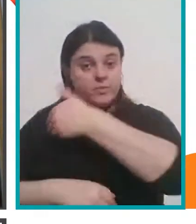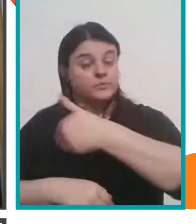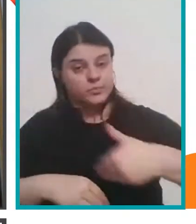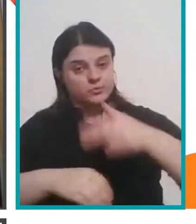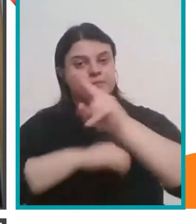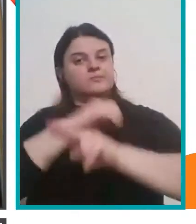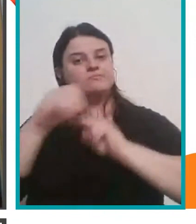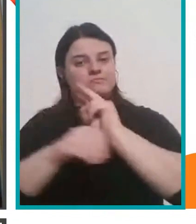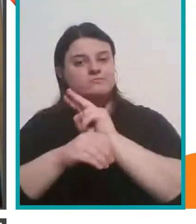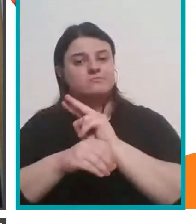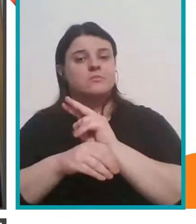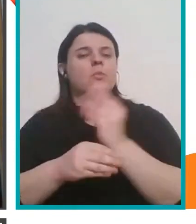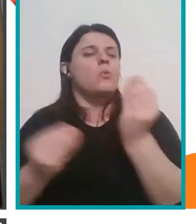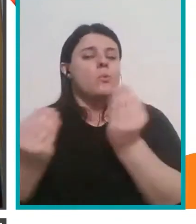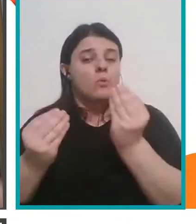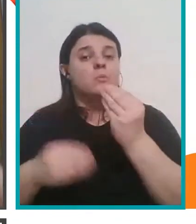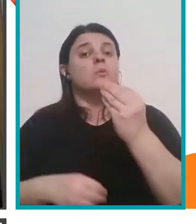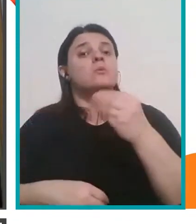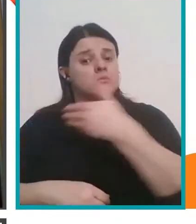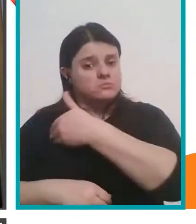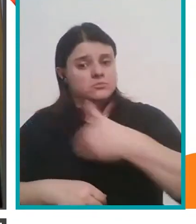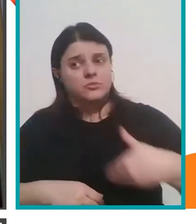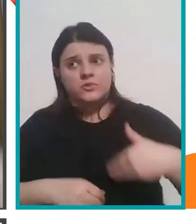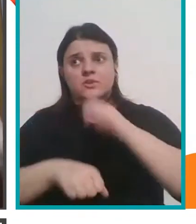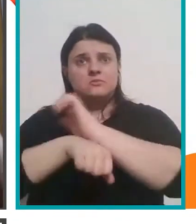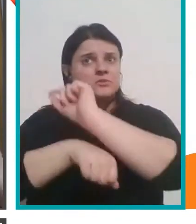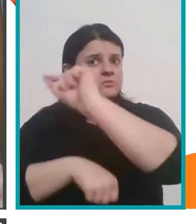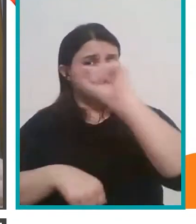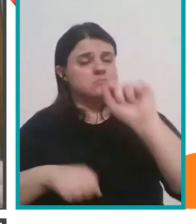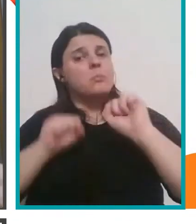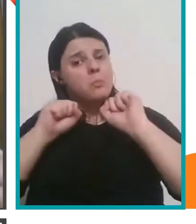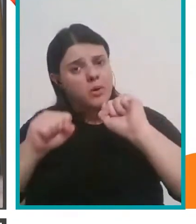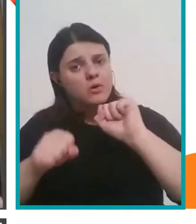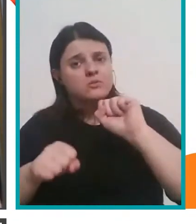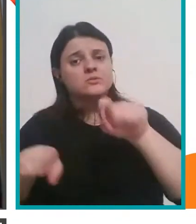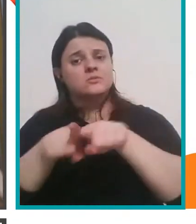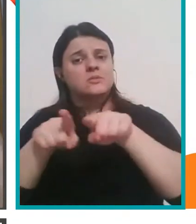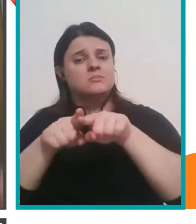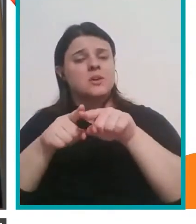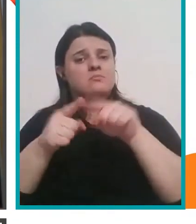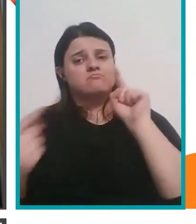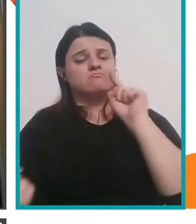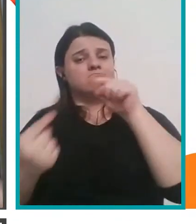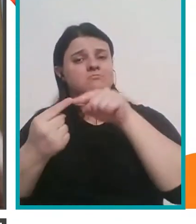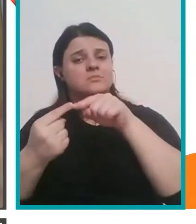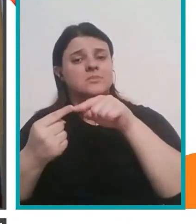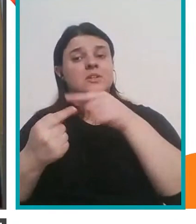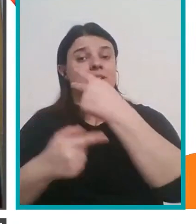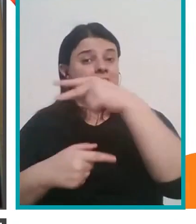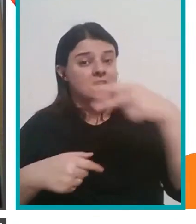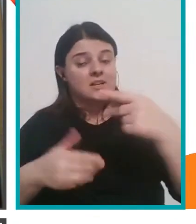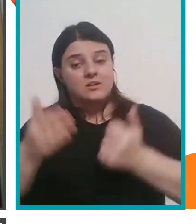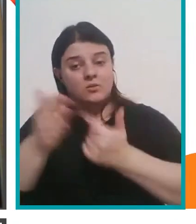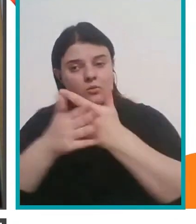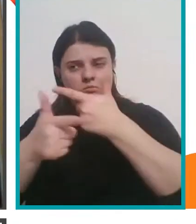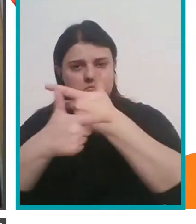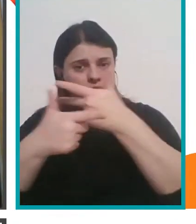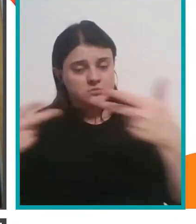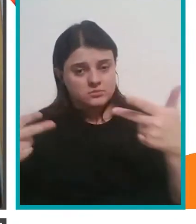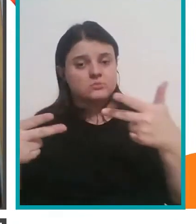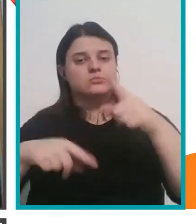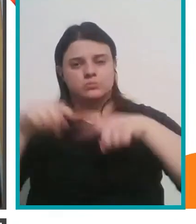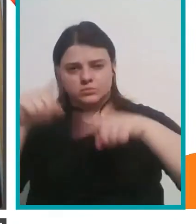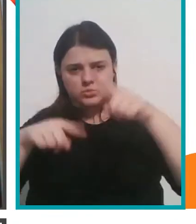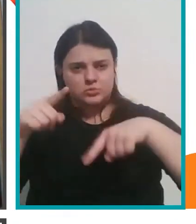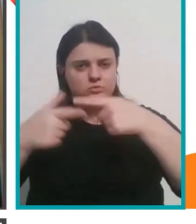sustentáveis. Ora, os estados, eles podem definir por isso e tornar com que as compras, a aquisição de